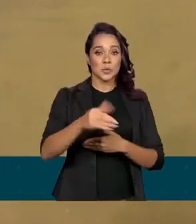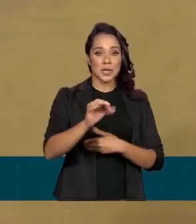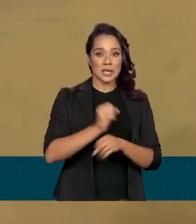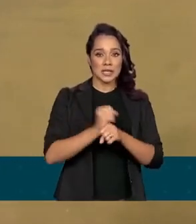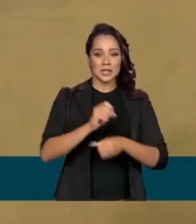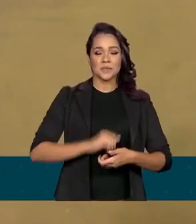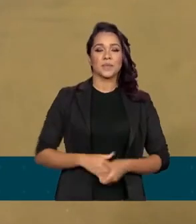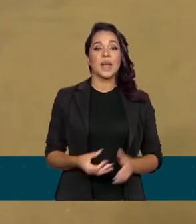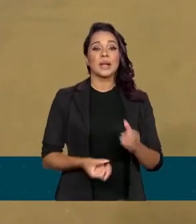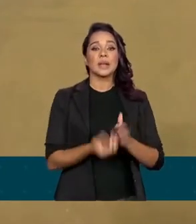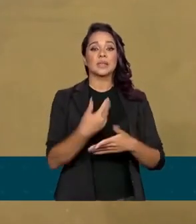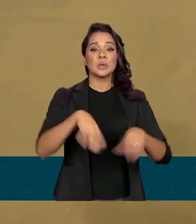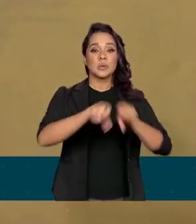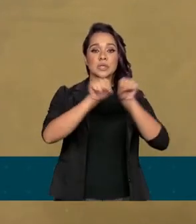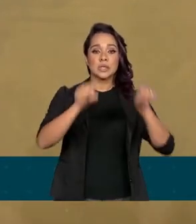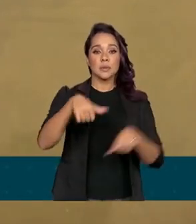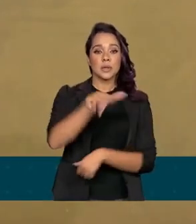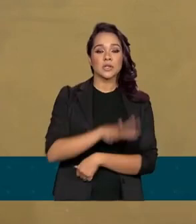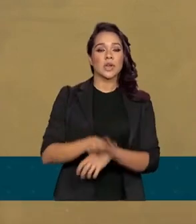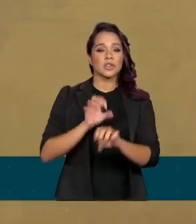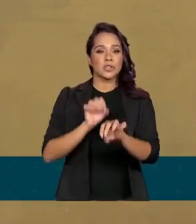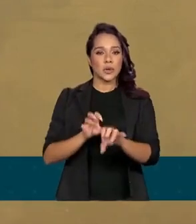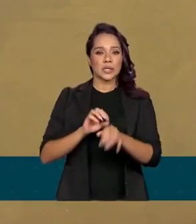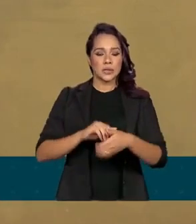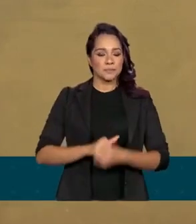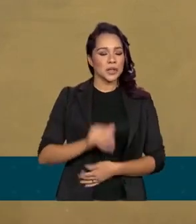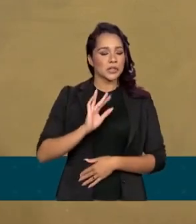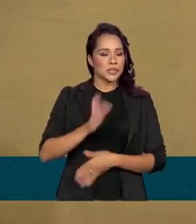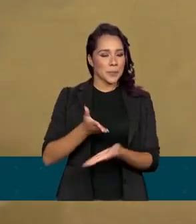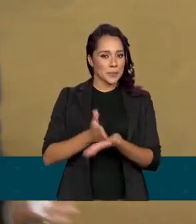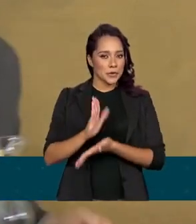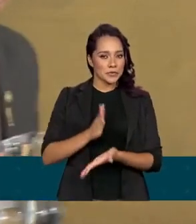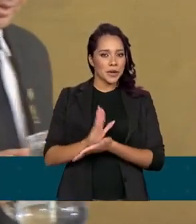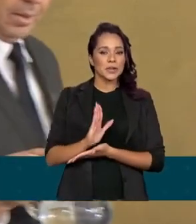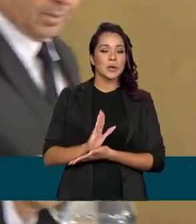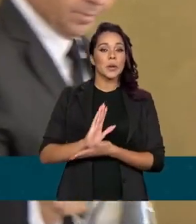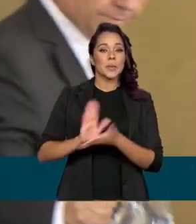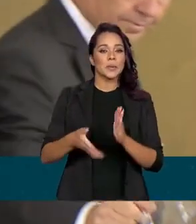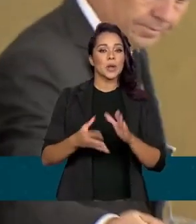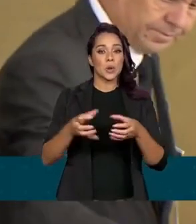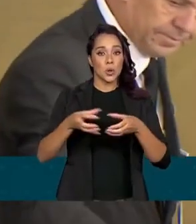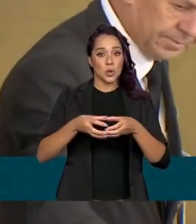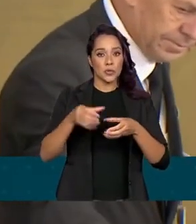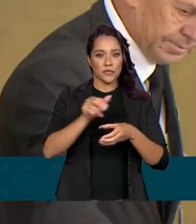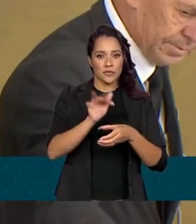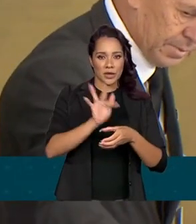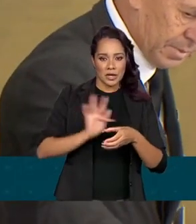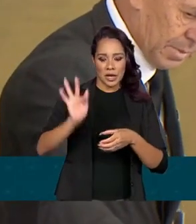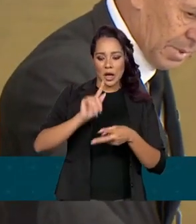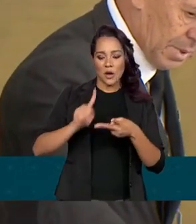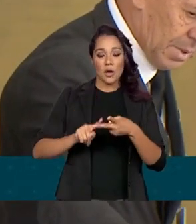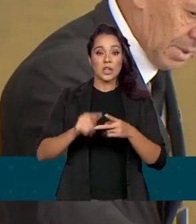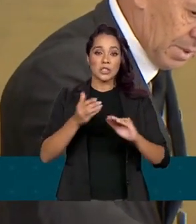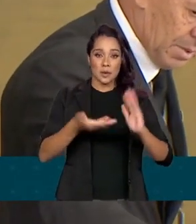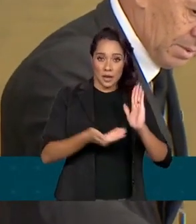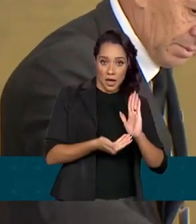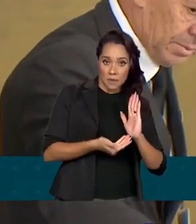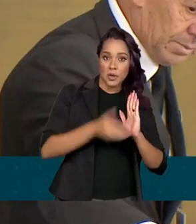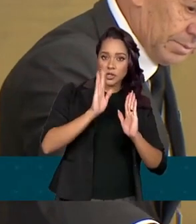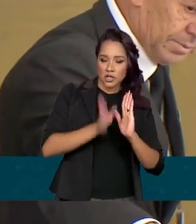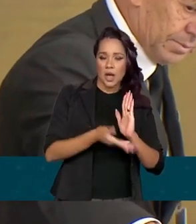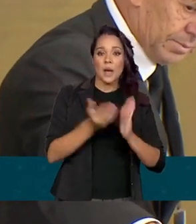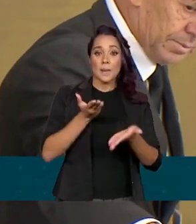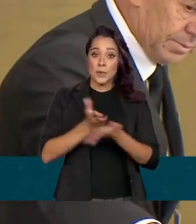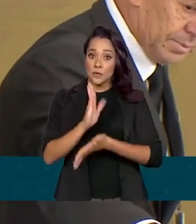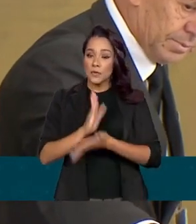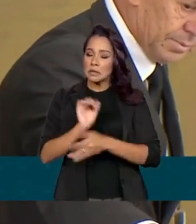A criação do Sistema Nacional de Educação, que já foi aprovado pela Câmara Federal, precisa ser aprovado pelo Senado, que nós temos que